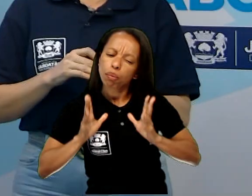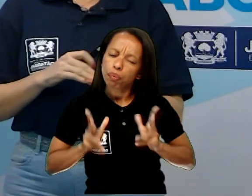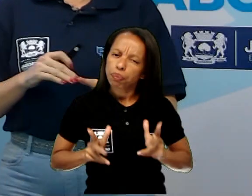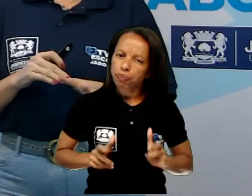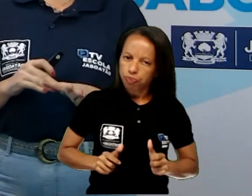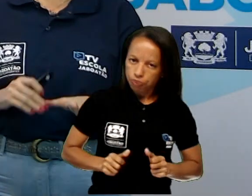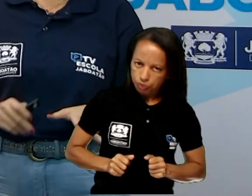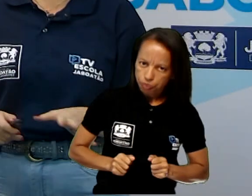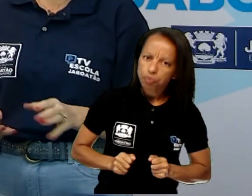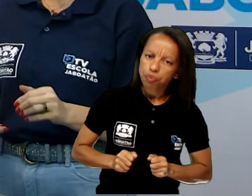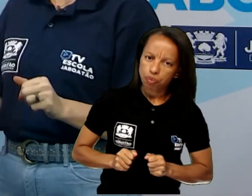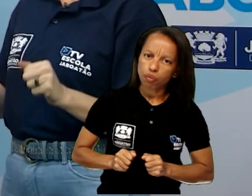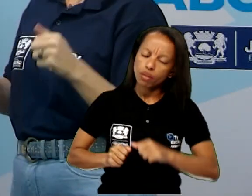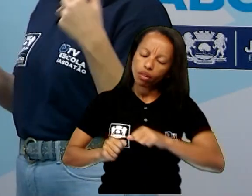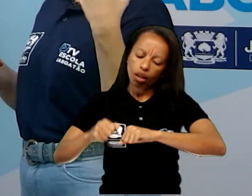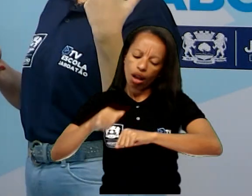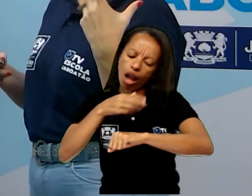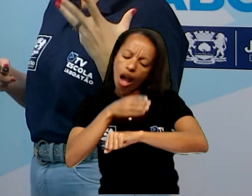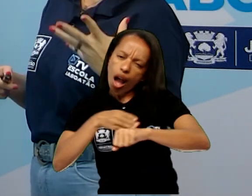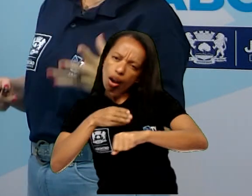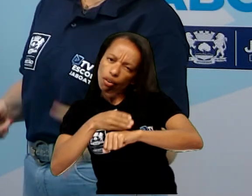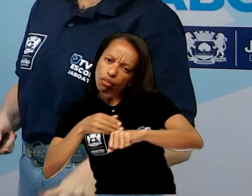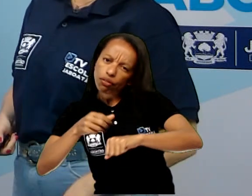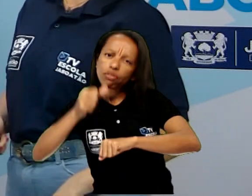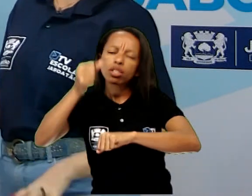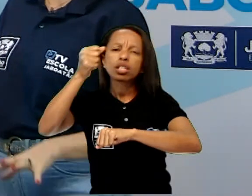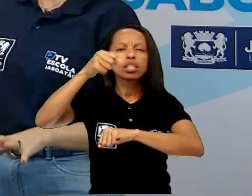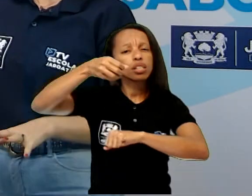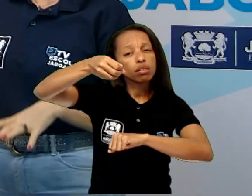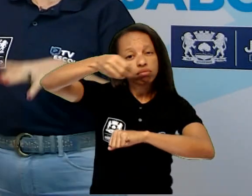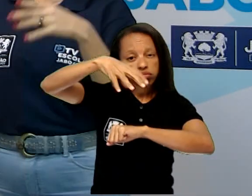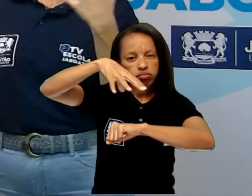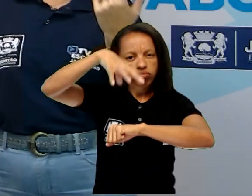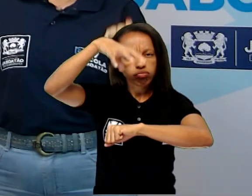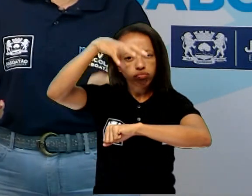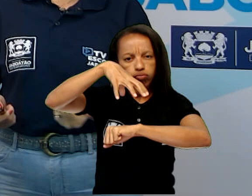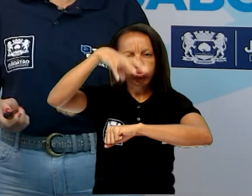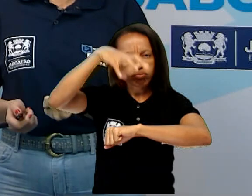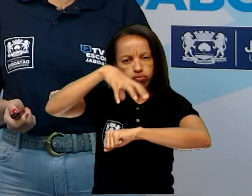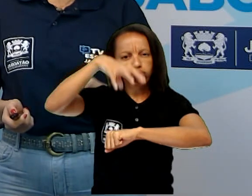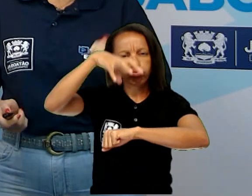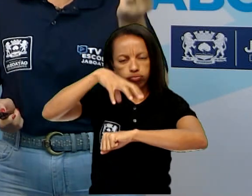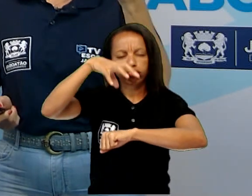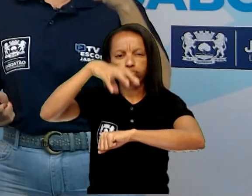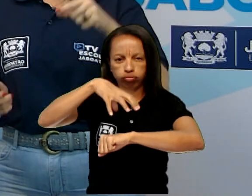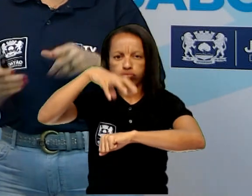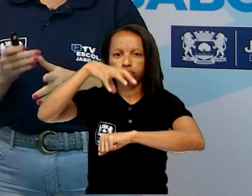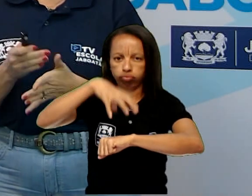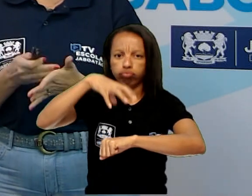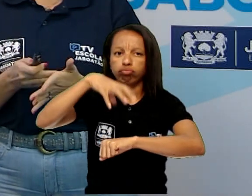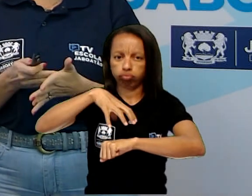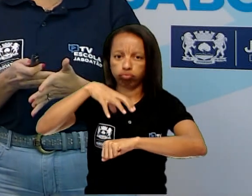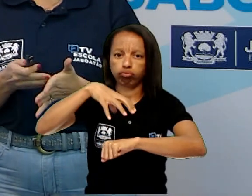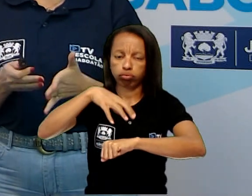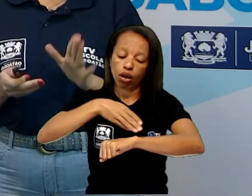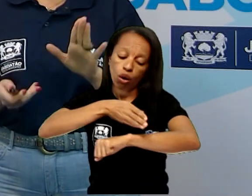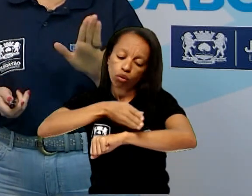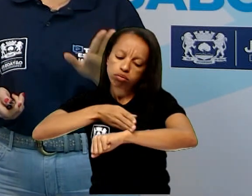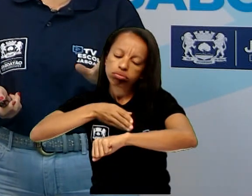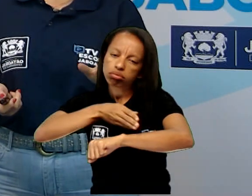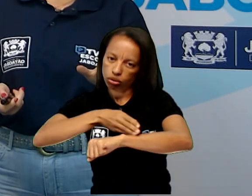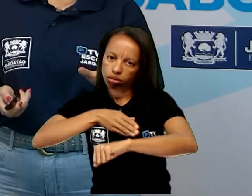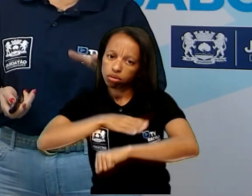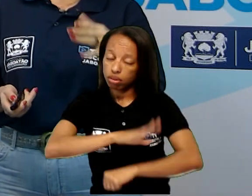aquele ferimento, sabe? Água abundante, seja na feridinha ou então no corte que a